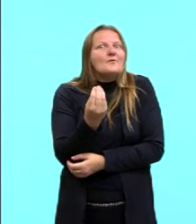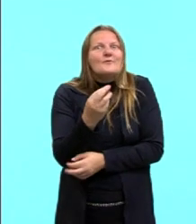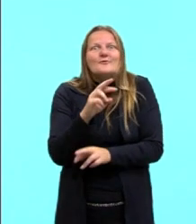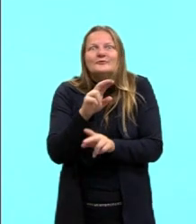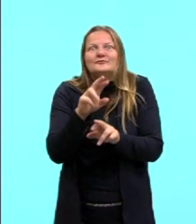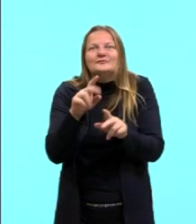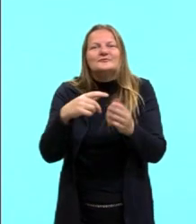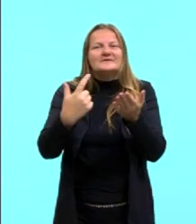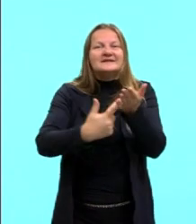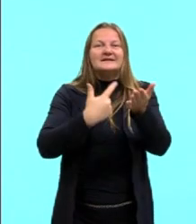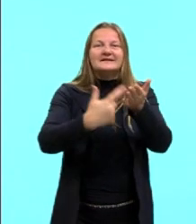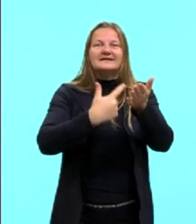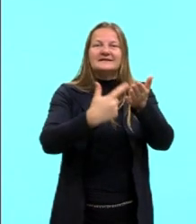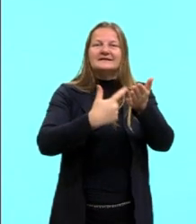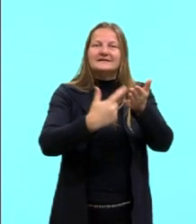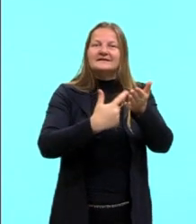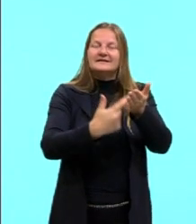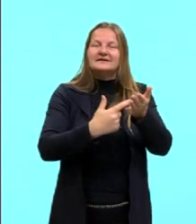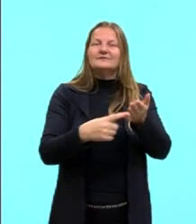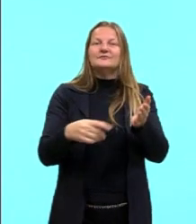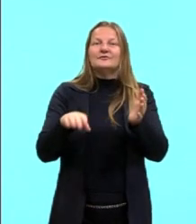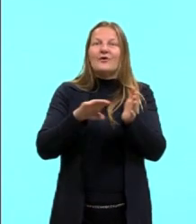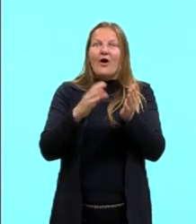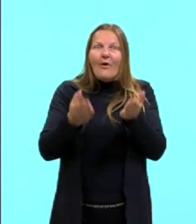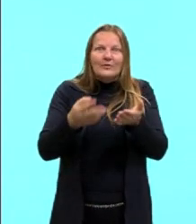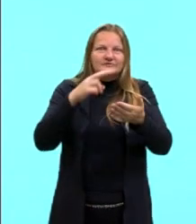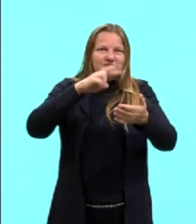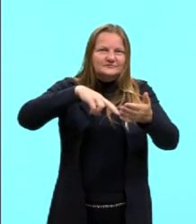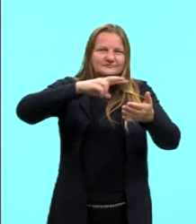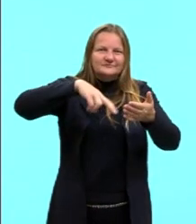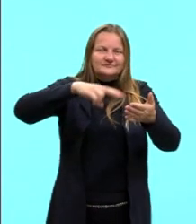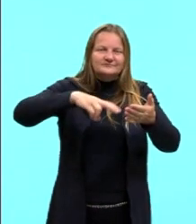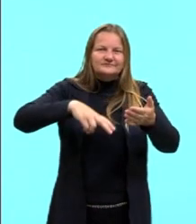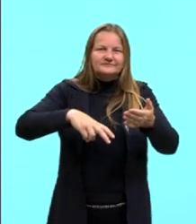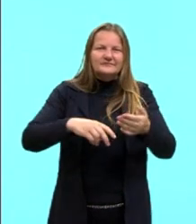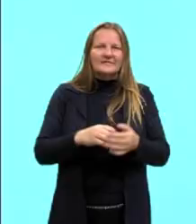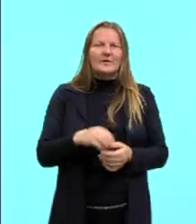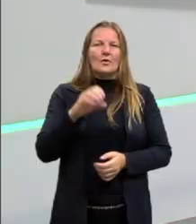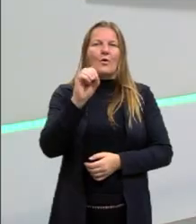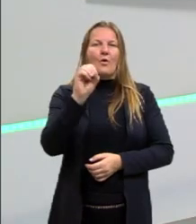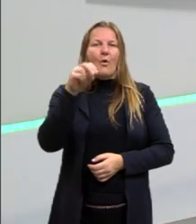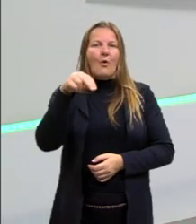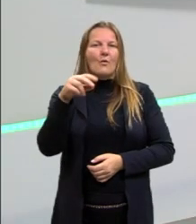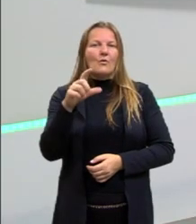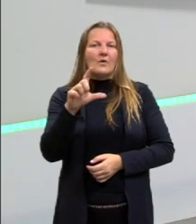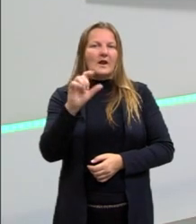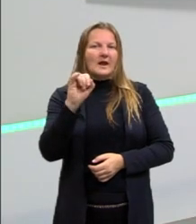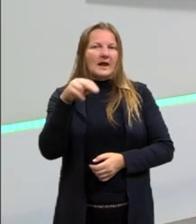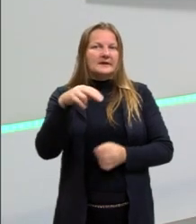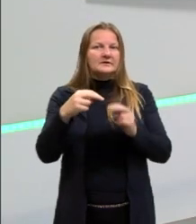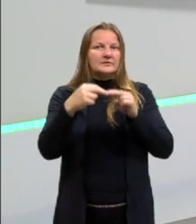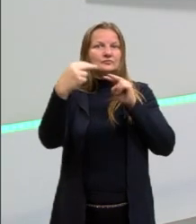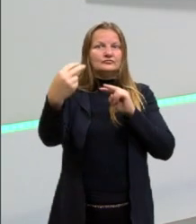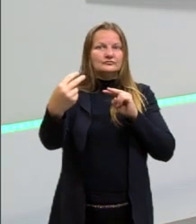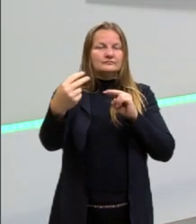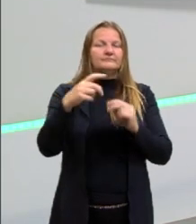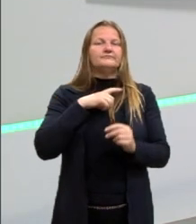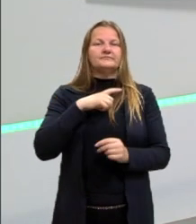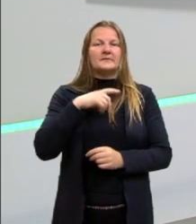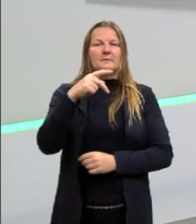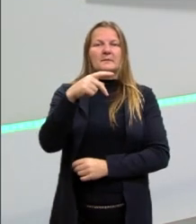dos livros que a gente lê hoje inclusive aí de modo online né em pdfs a gente